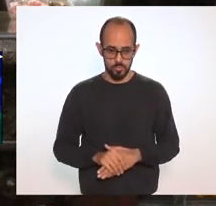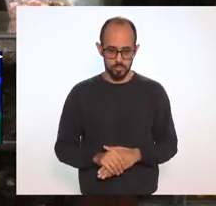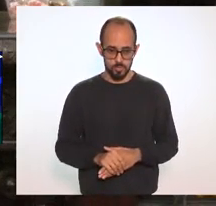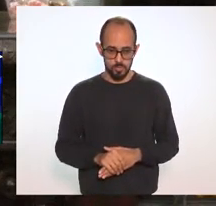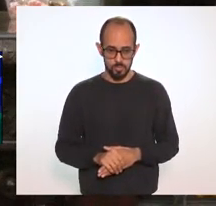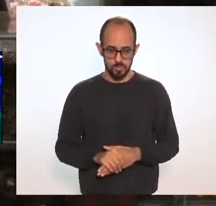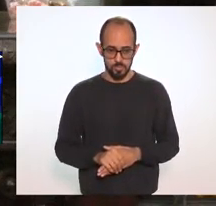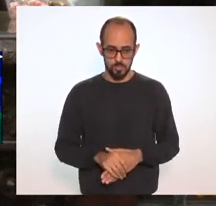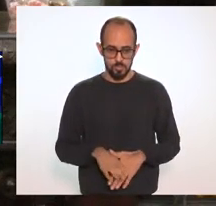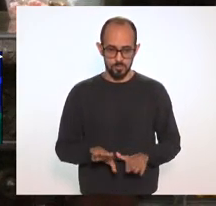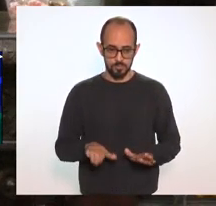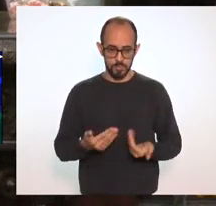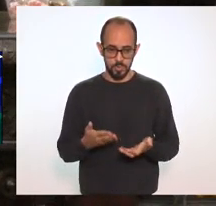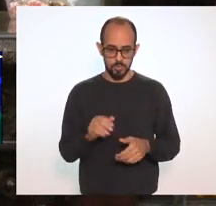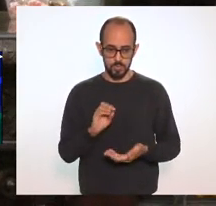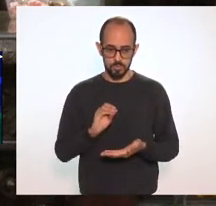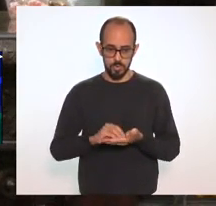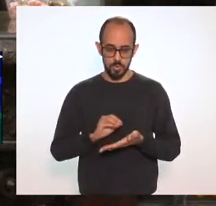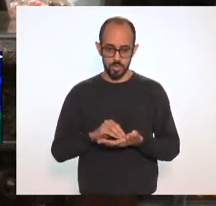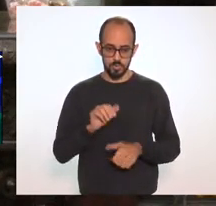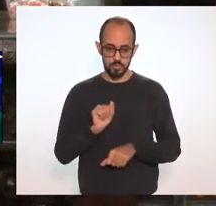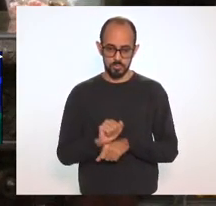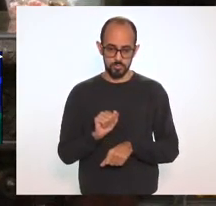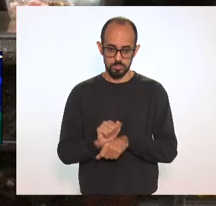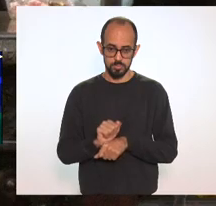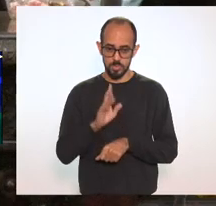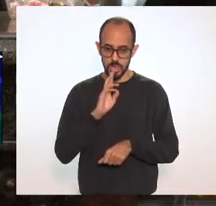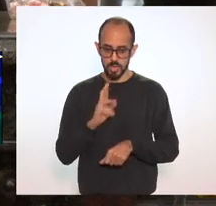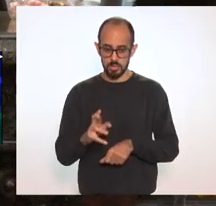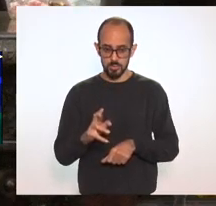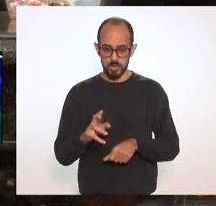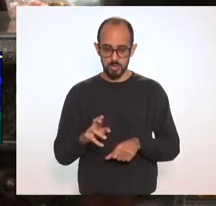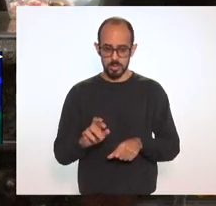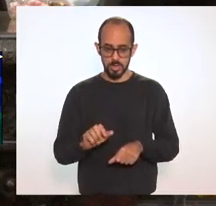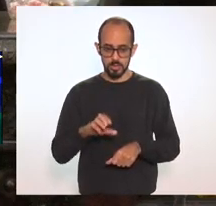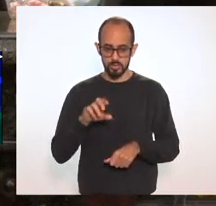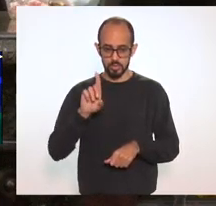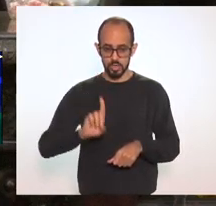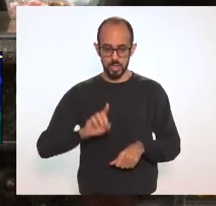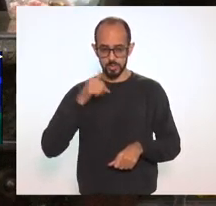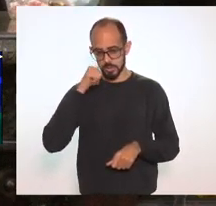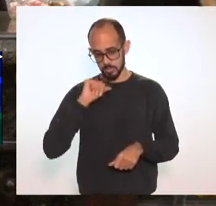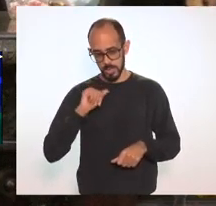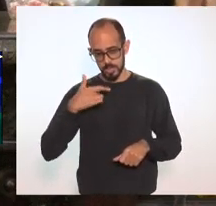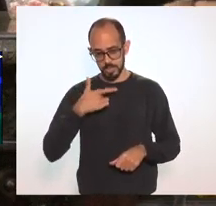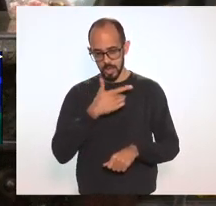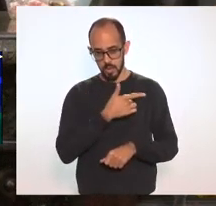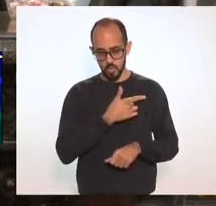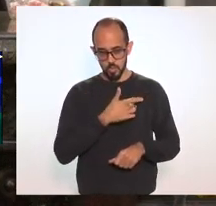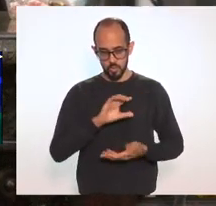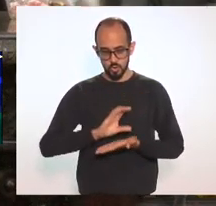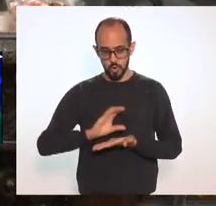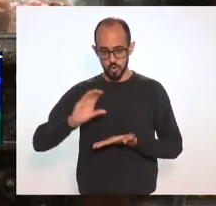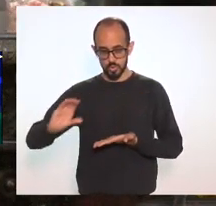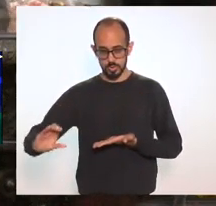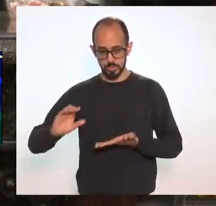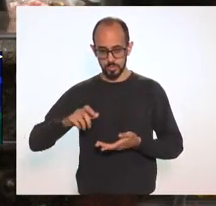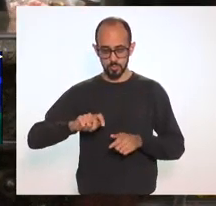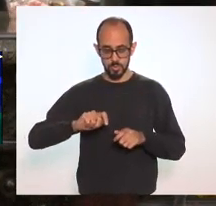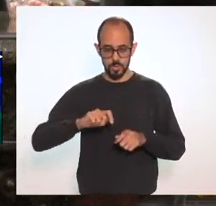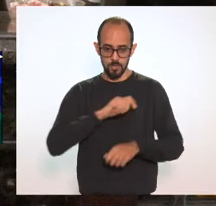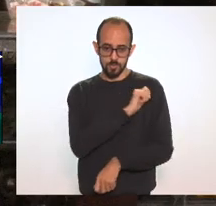Pendendo de pareceres das comissões de Constituição e Justiça, Defesa dos Direitos da Mulher, de Saúde, de Orçamento, Finanças, Fiscalização Financeira e